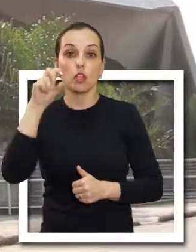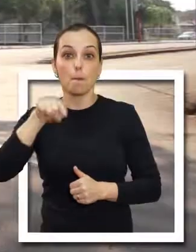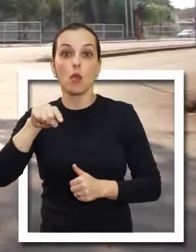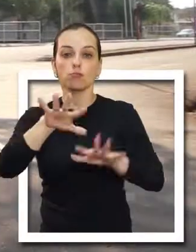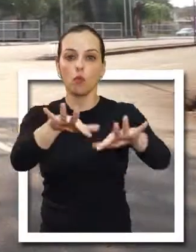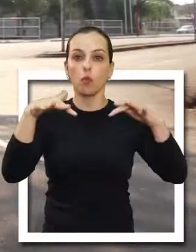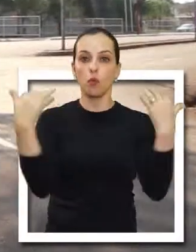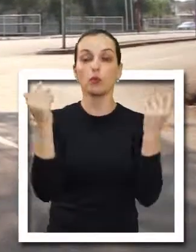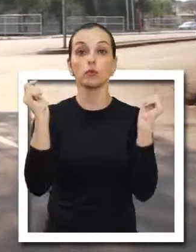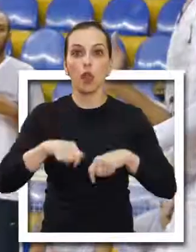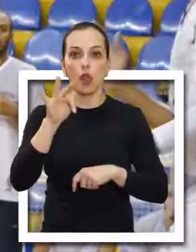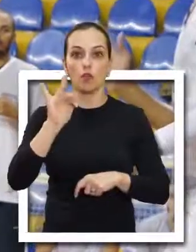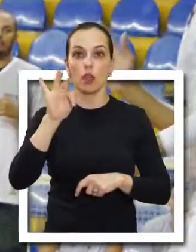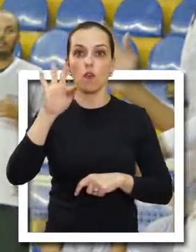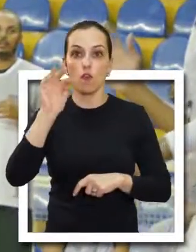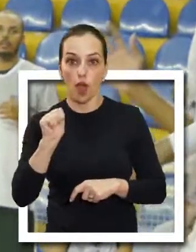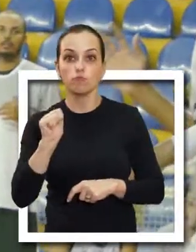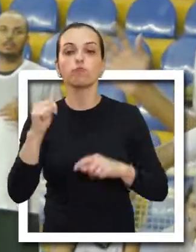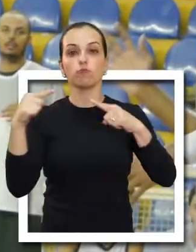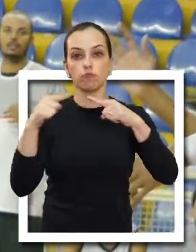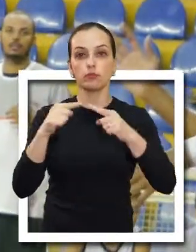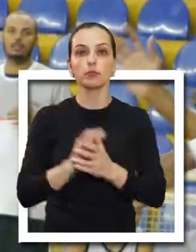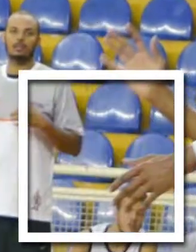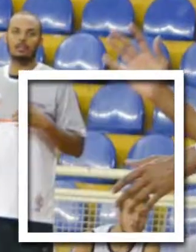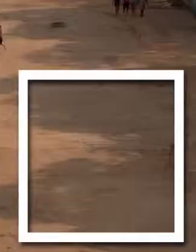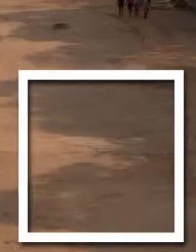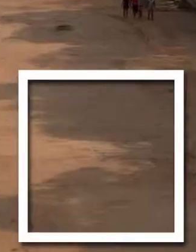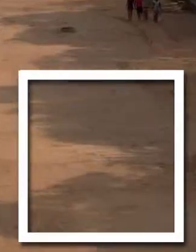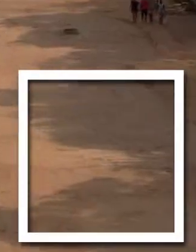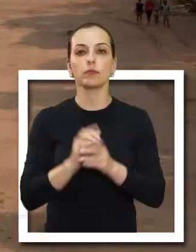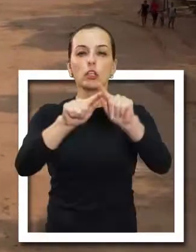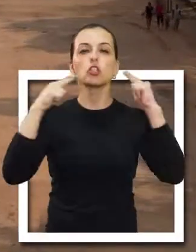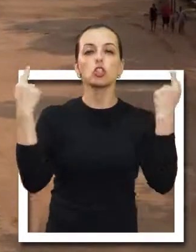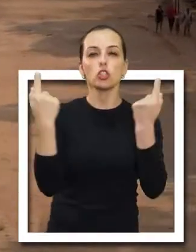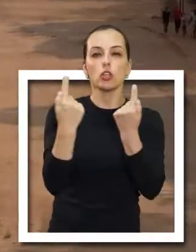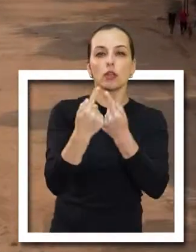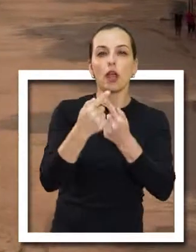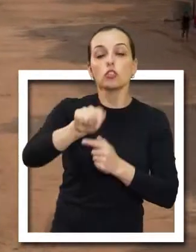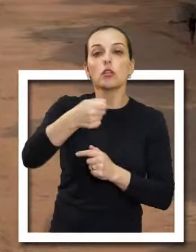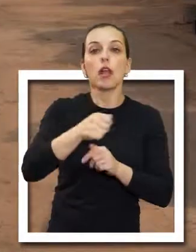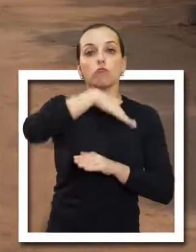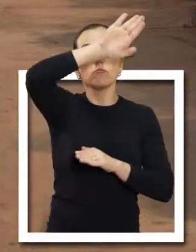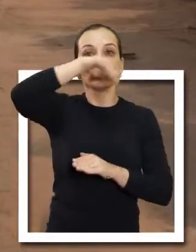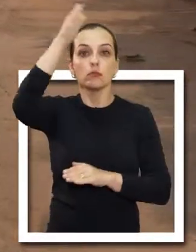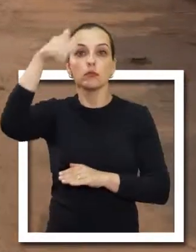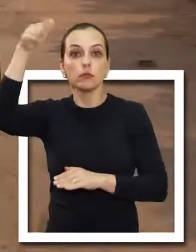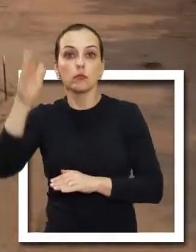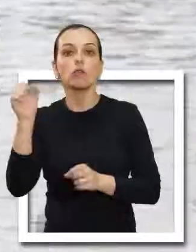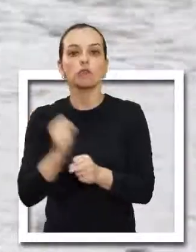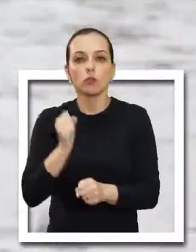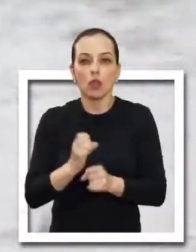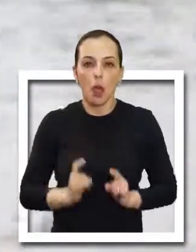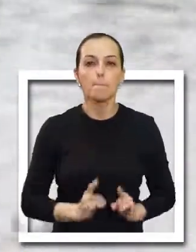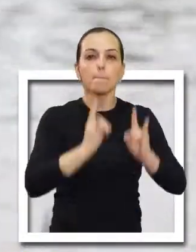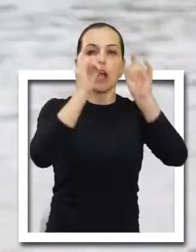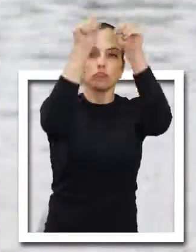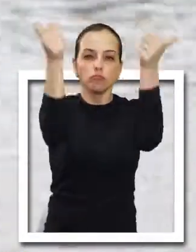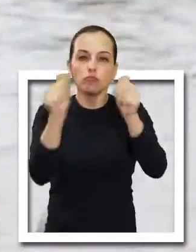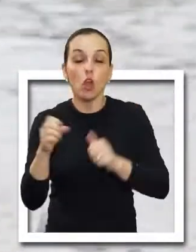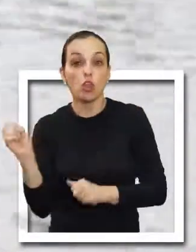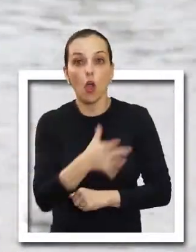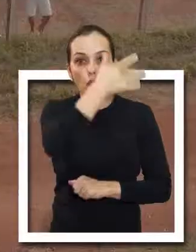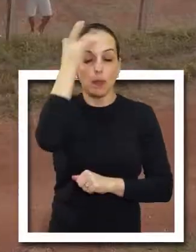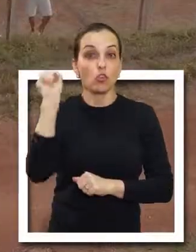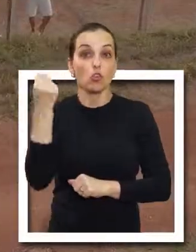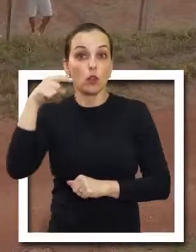arquitetura inovadora e capacidade para 8 mil pessoas. Parque Pinheirinho, um espaço com bosque e lago